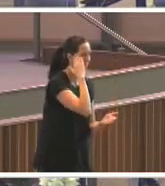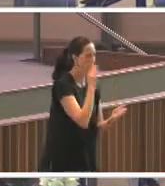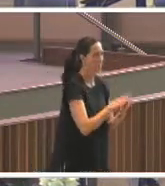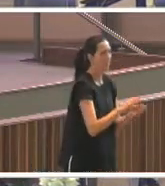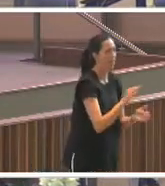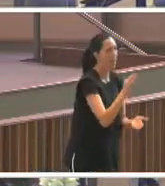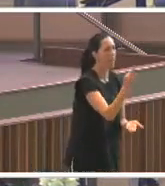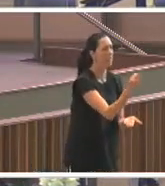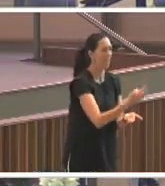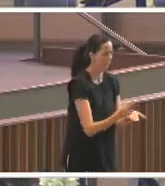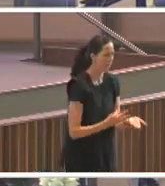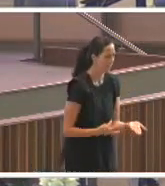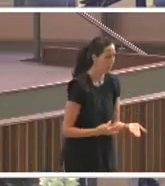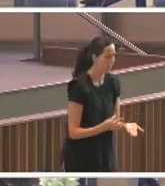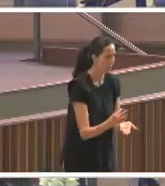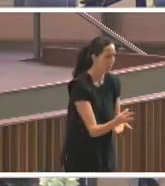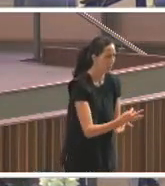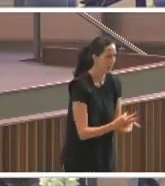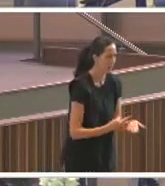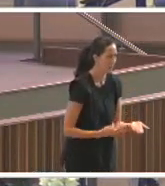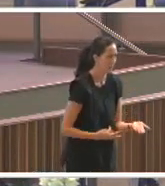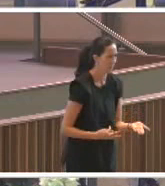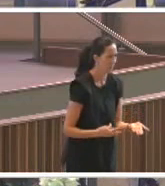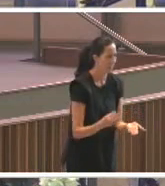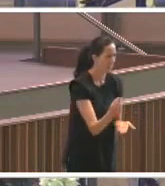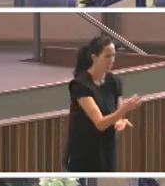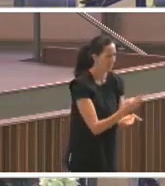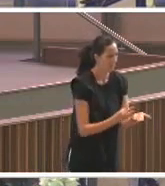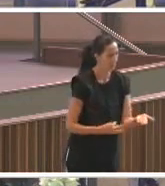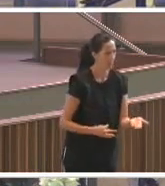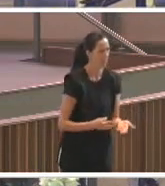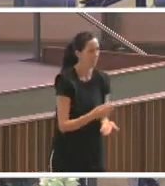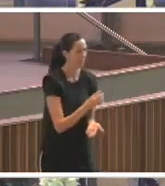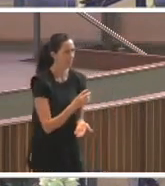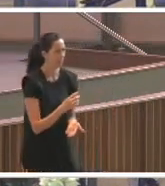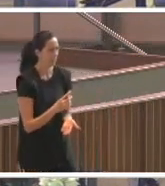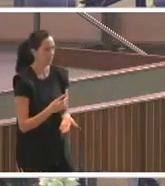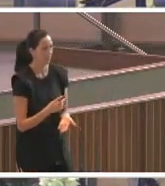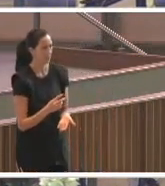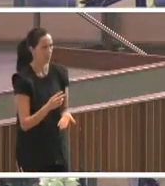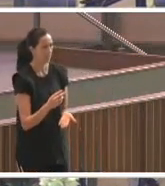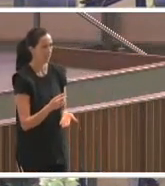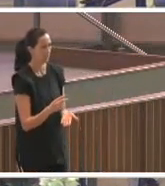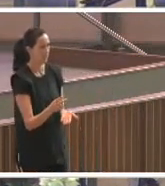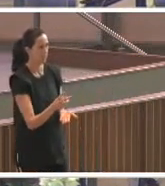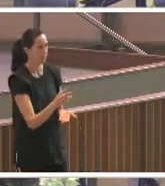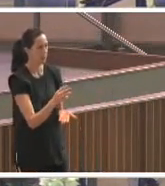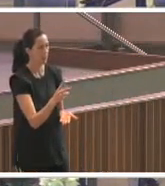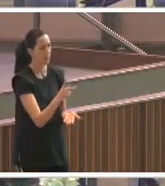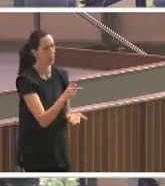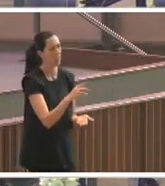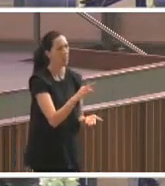vai perguntar para você mesmo: para quem eu presto contas?